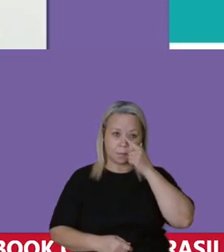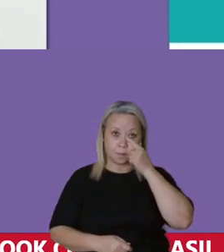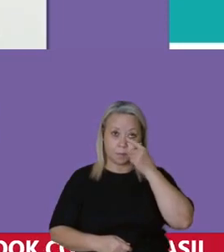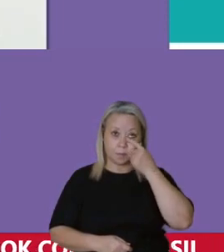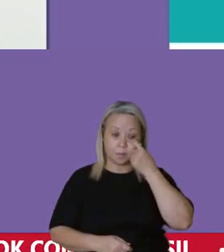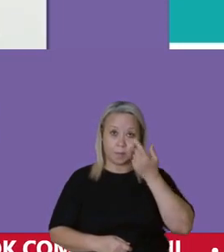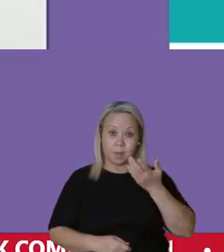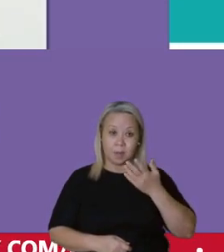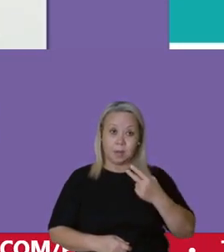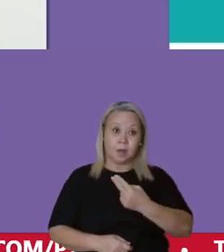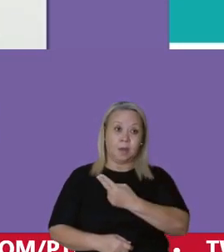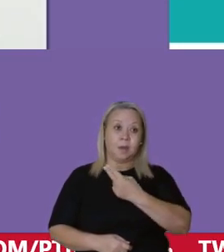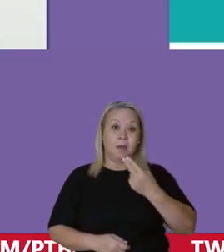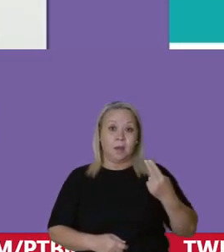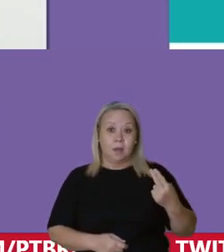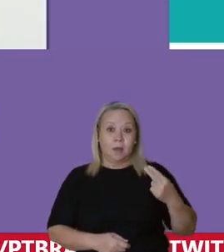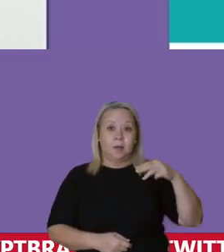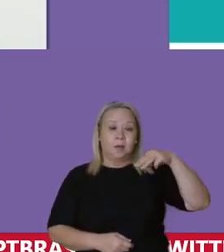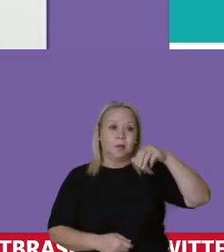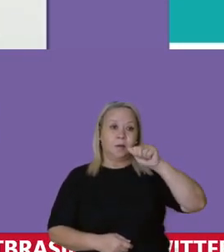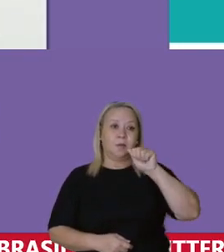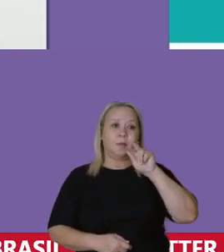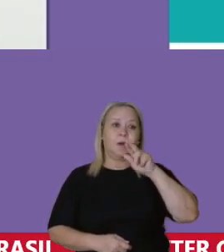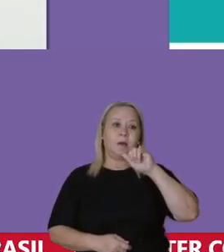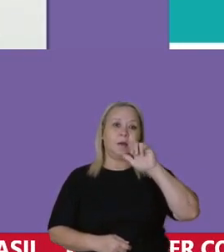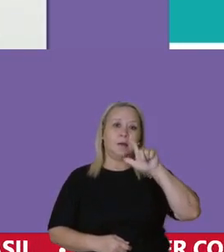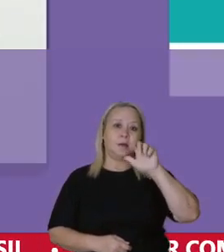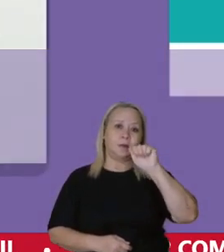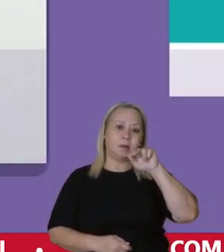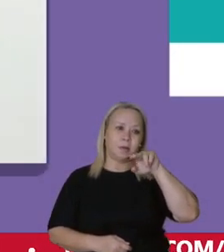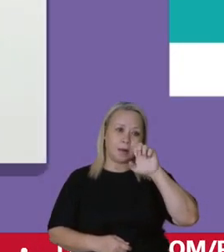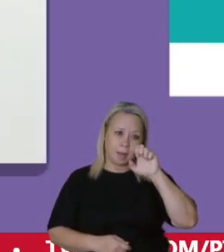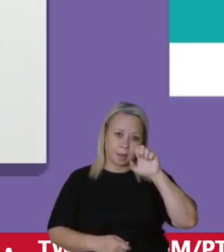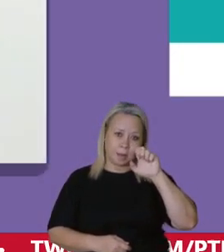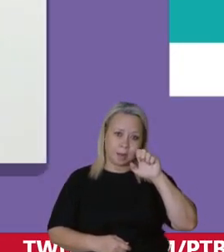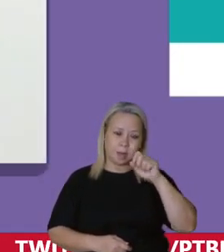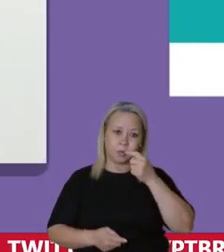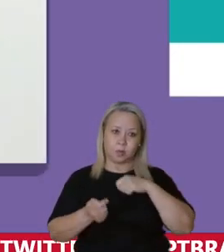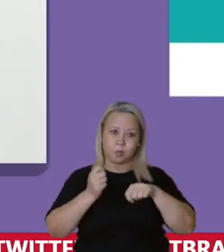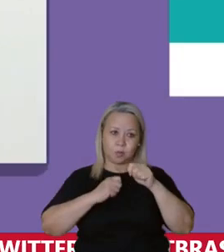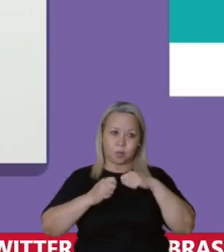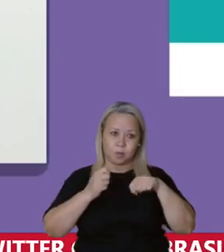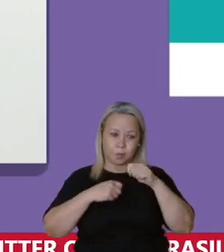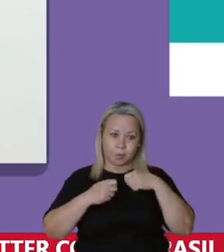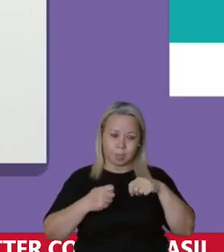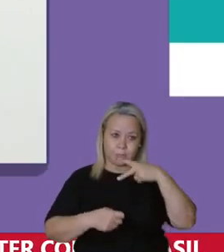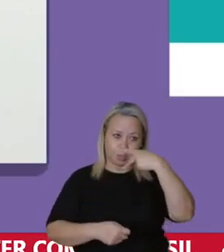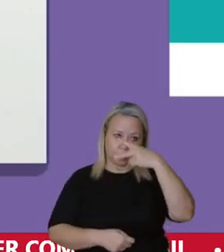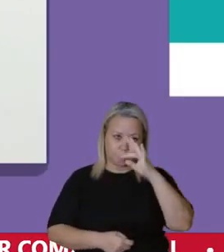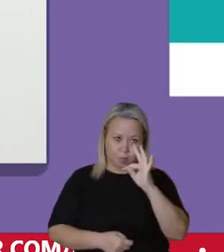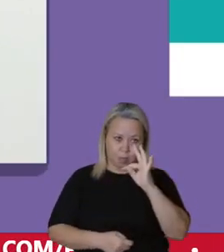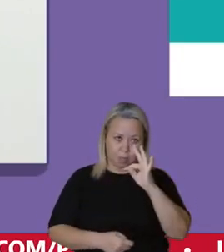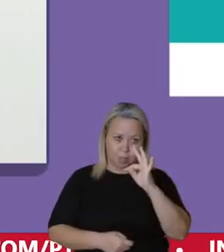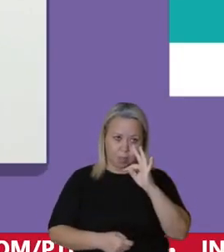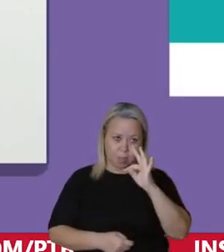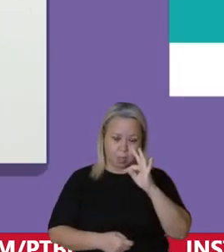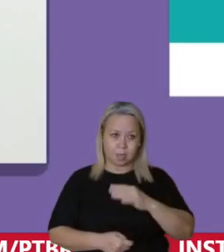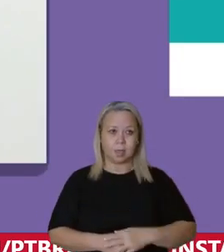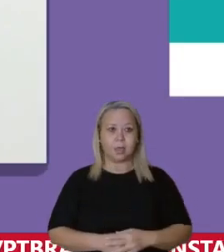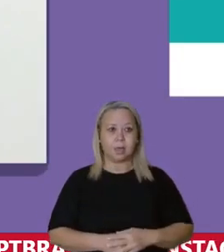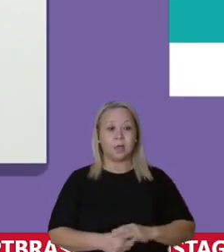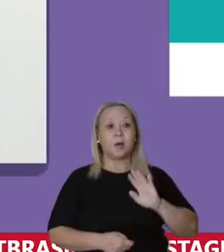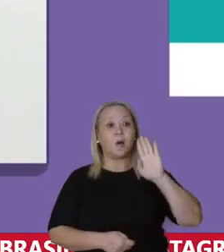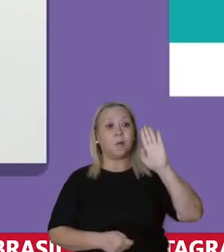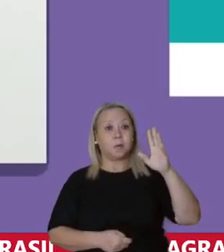Eu sou a Marilane Teixeira, sou economista, filiada ao PT, militante